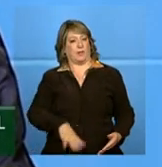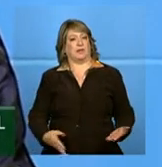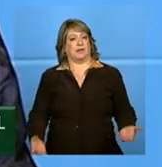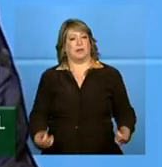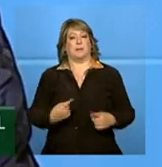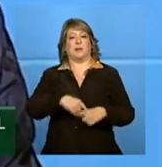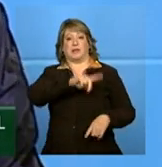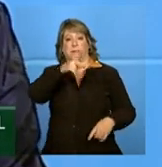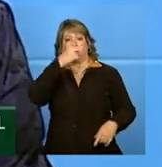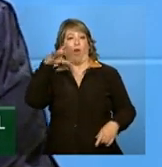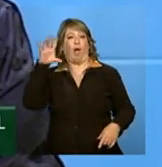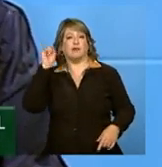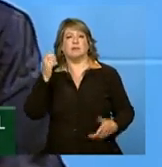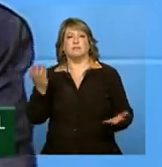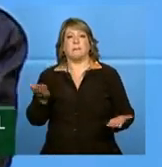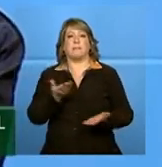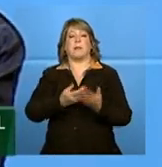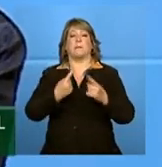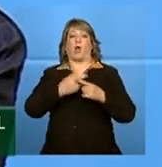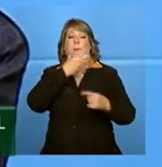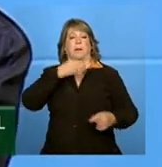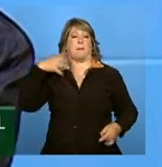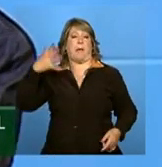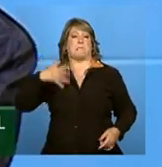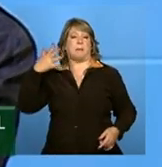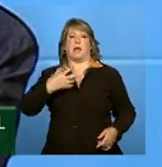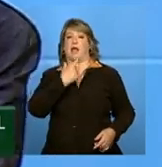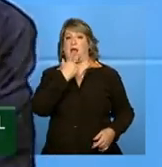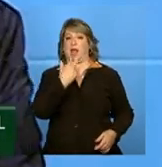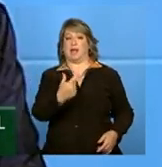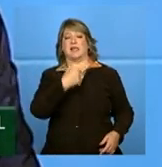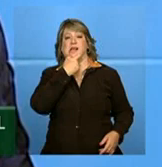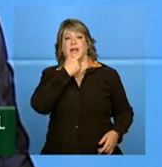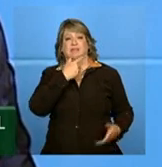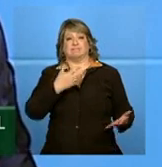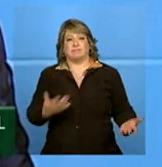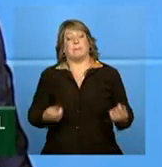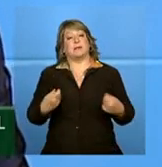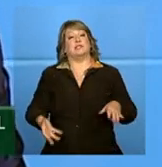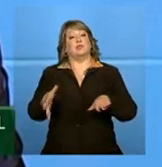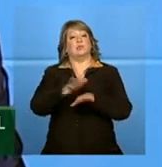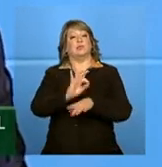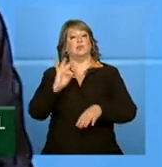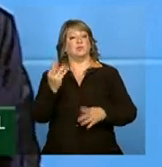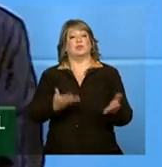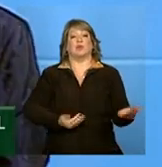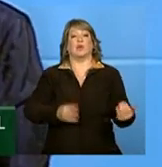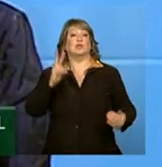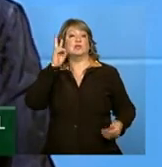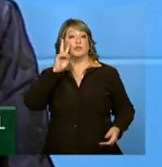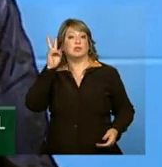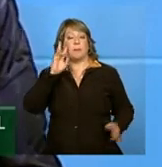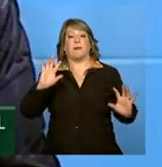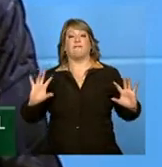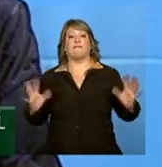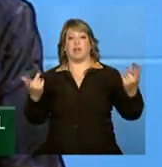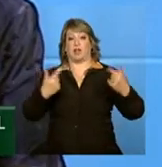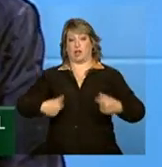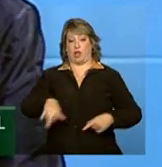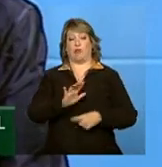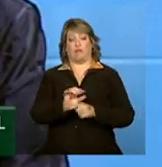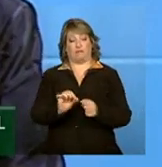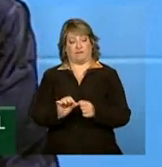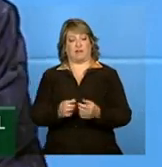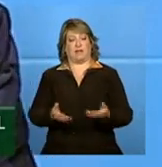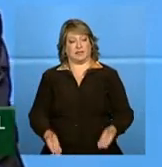tem que ter crescente com a inclusão dos nossos jovens, inclusive no que se refere aos eventos que a gente